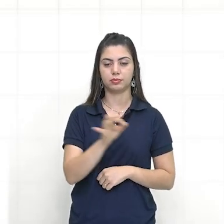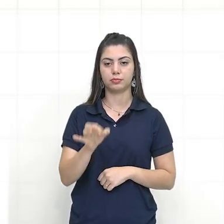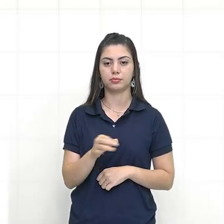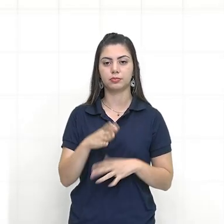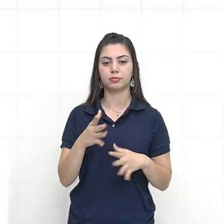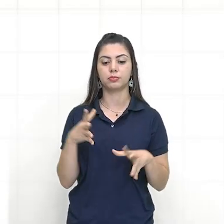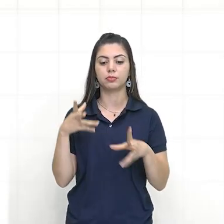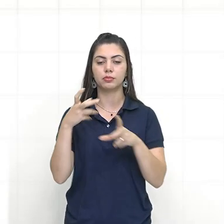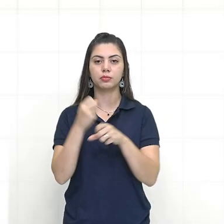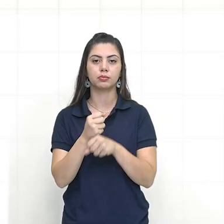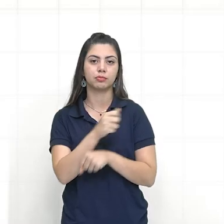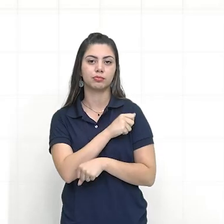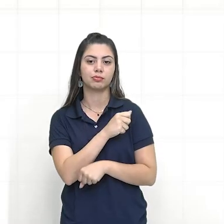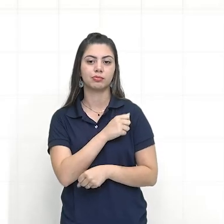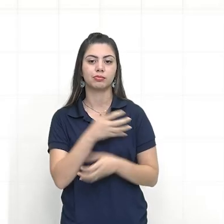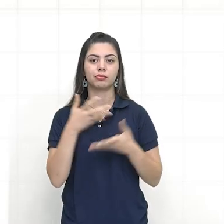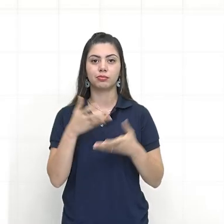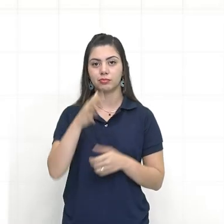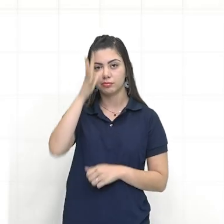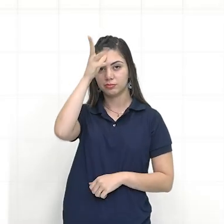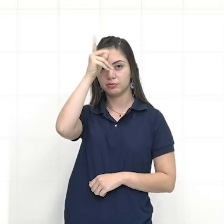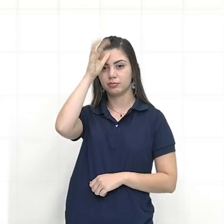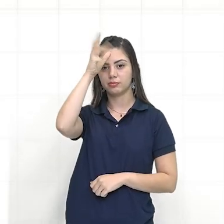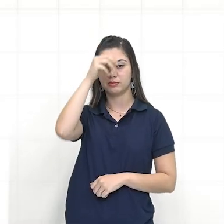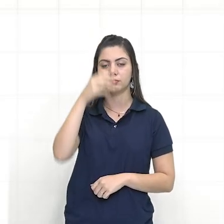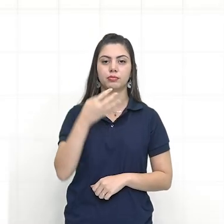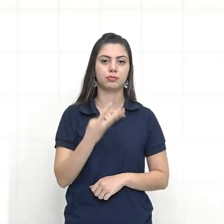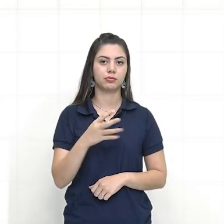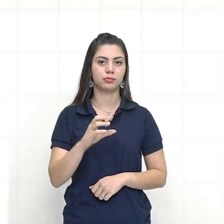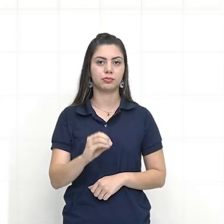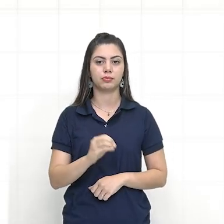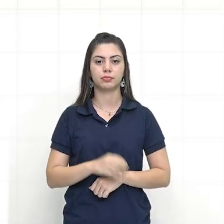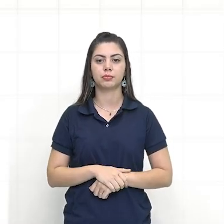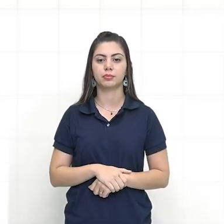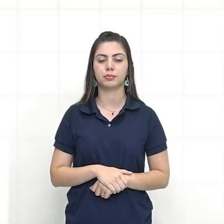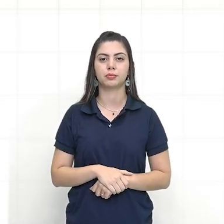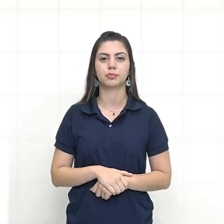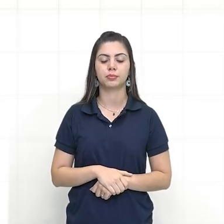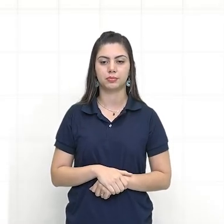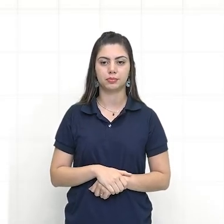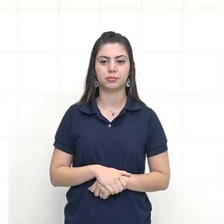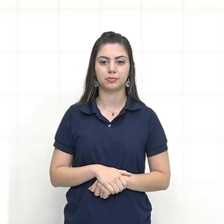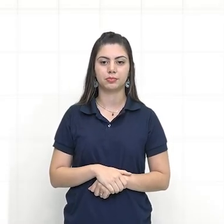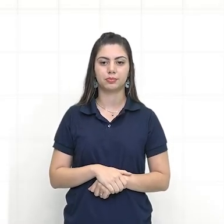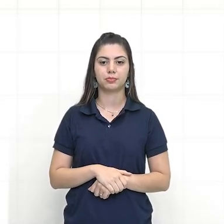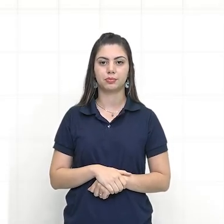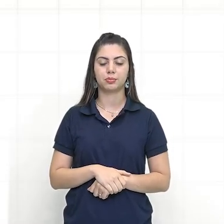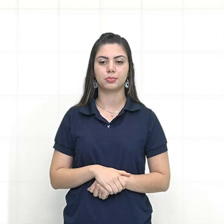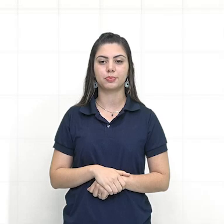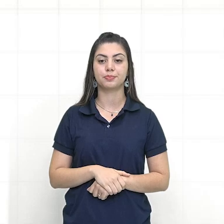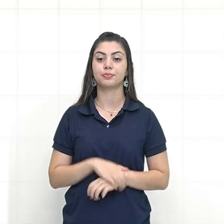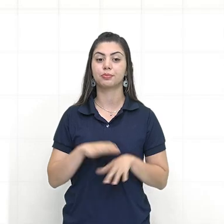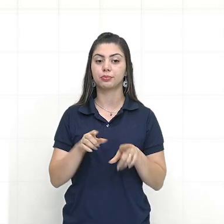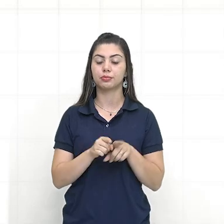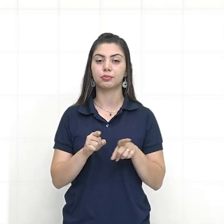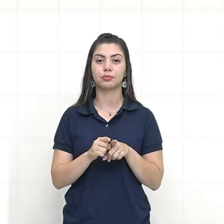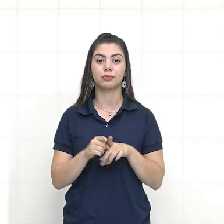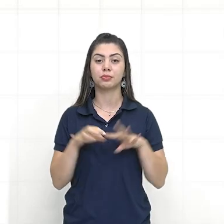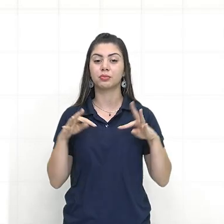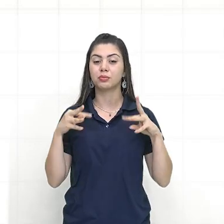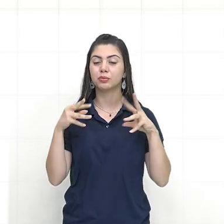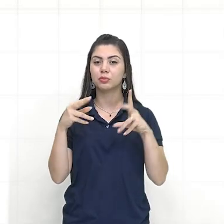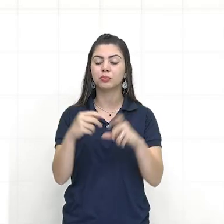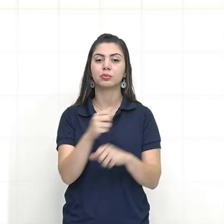de alunos que preferem frango, 40. E por fim, né, nós temos aqui o total de alunos